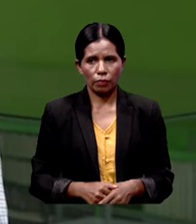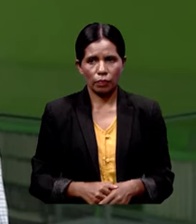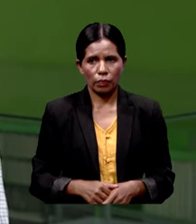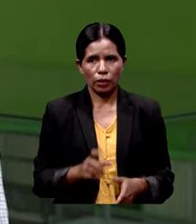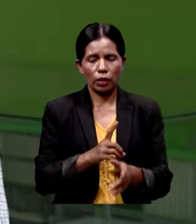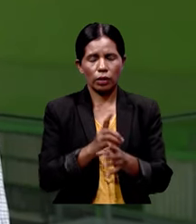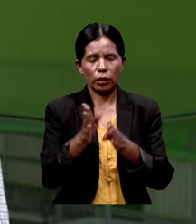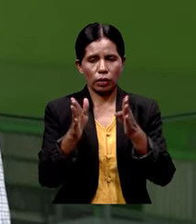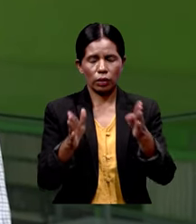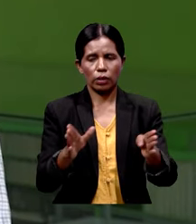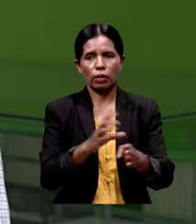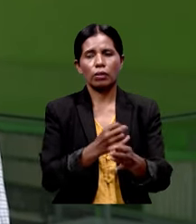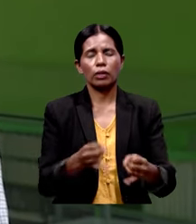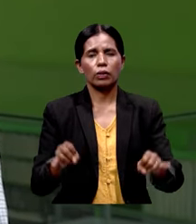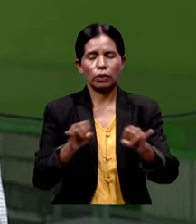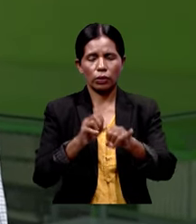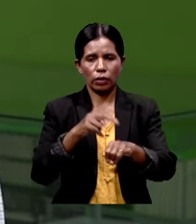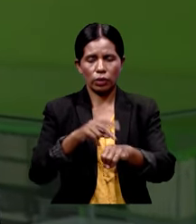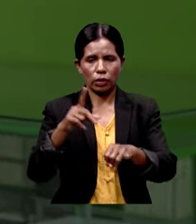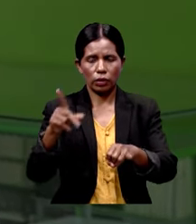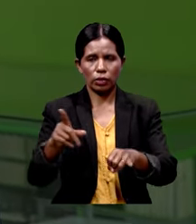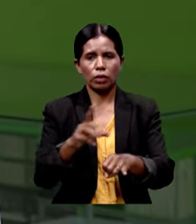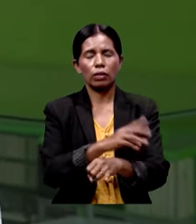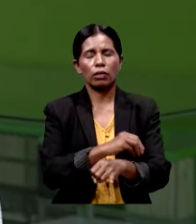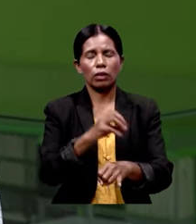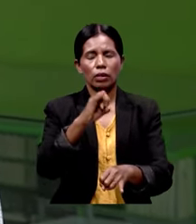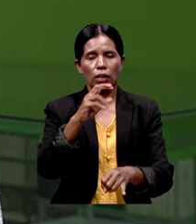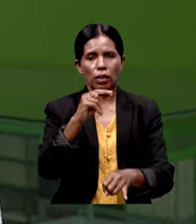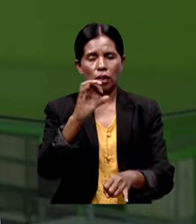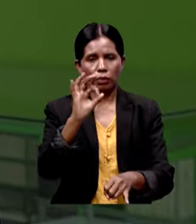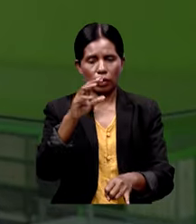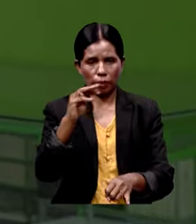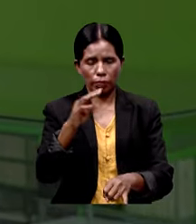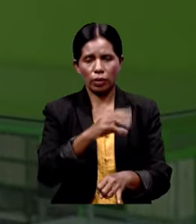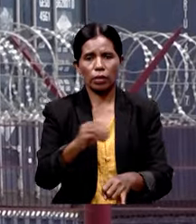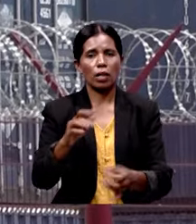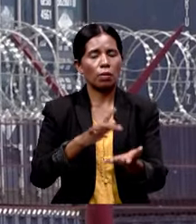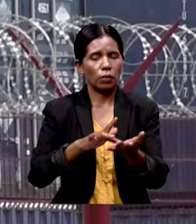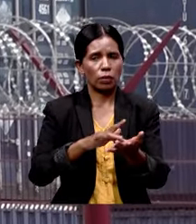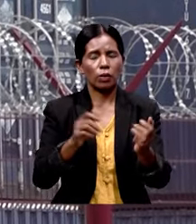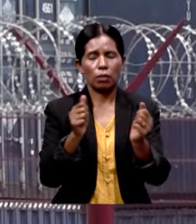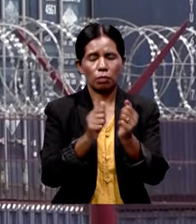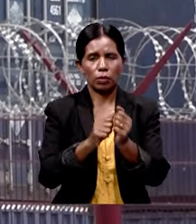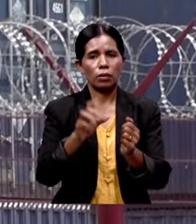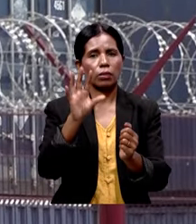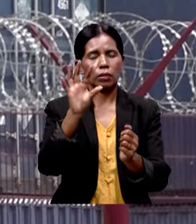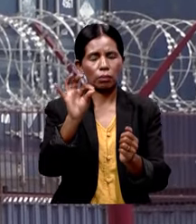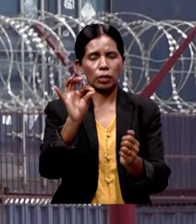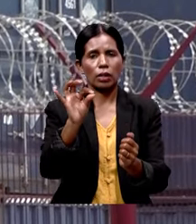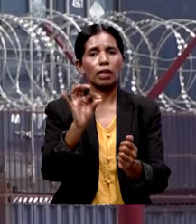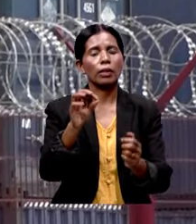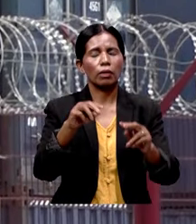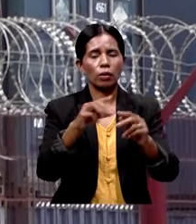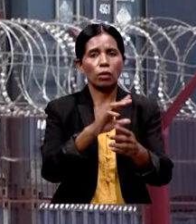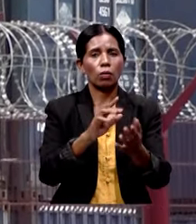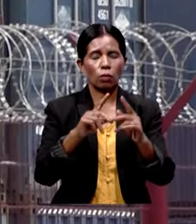Diretora Provisionamento Instituto Nacional Farmácia no Produto Médico Ateten, Aimoruk Aitemcia e a Contentor Tolu, nebe Companhia